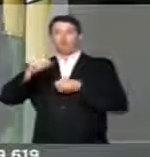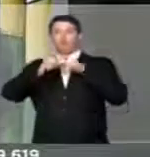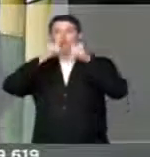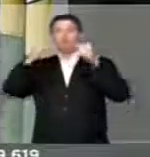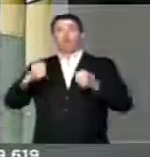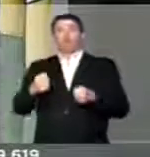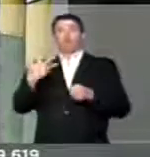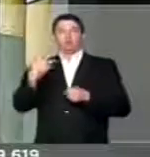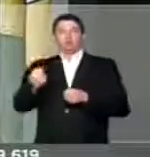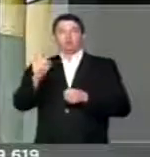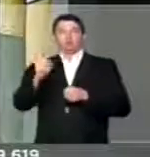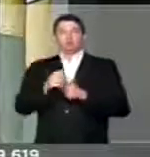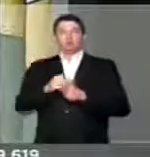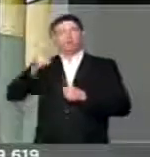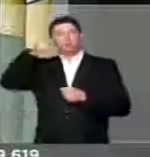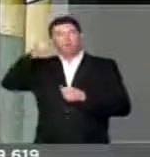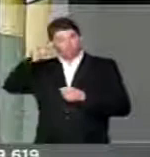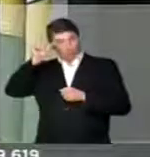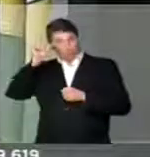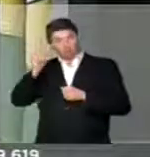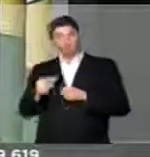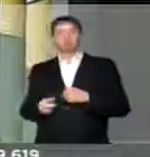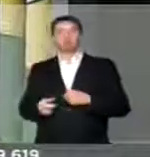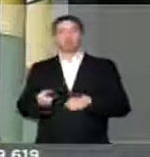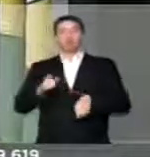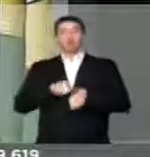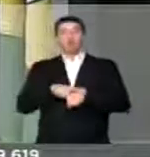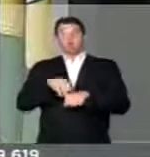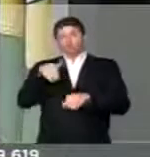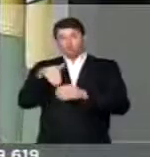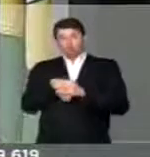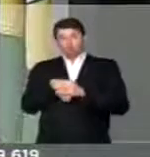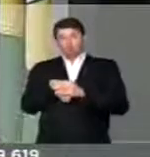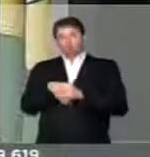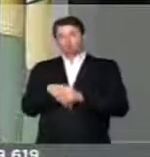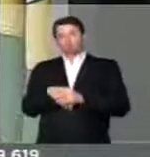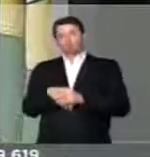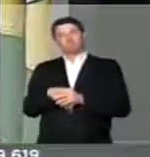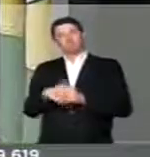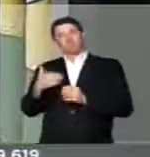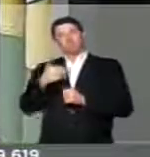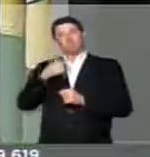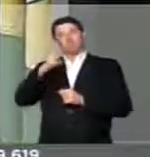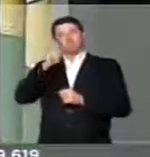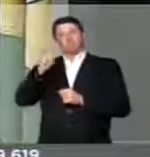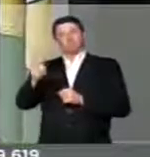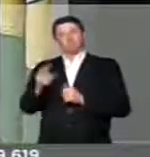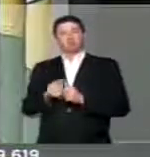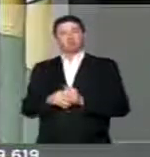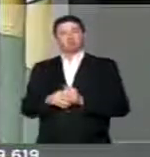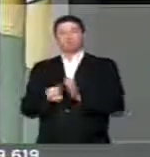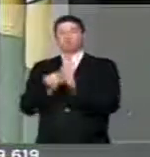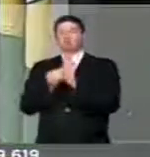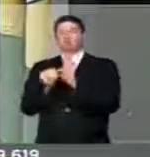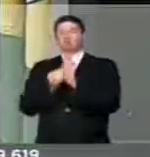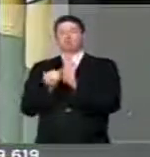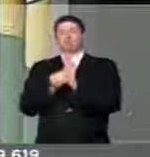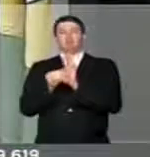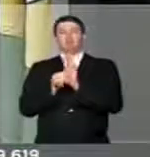poder. Ontem, durante a votação, eu vi uma total falta